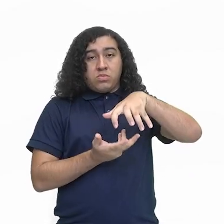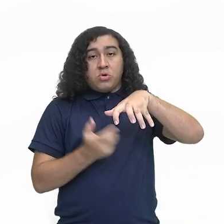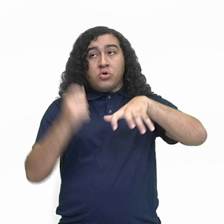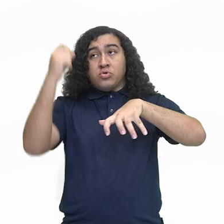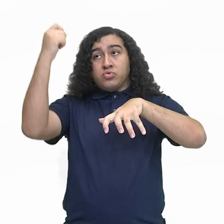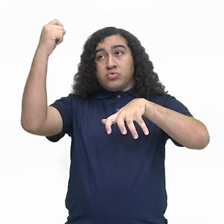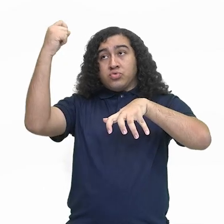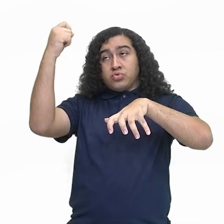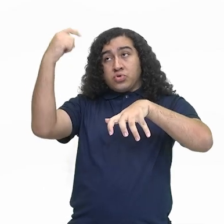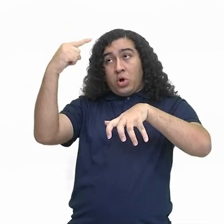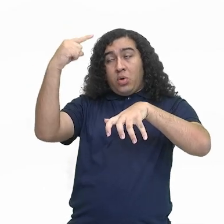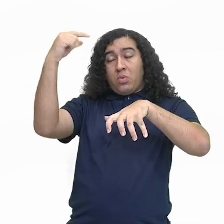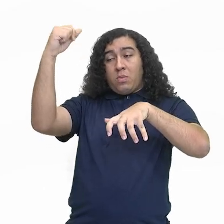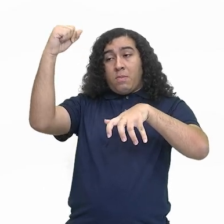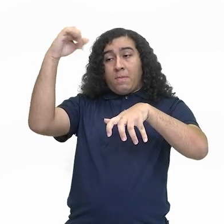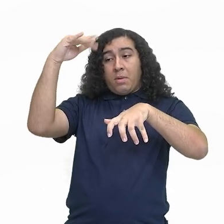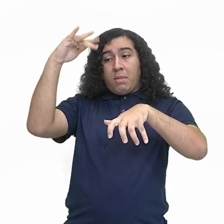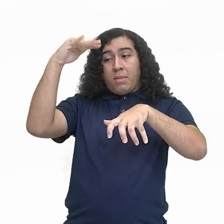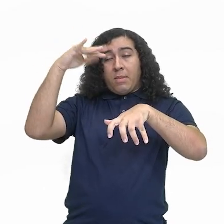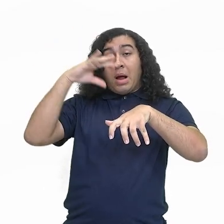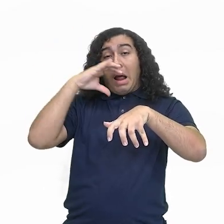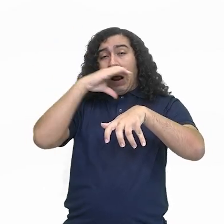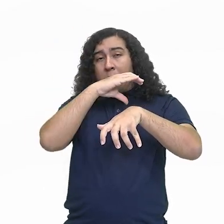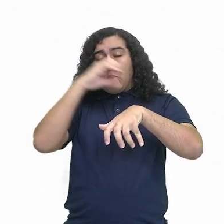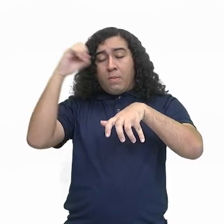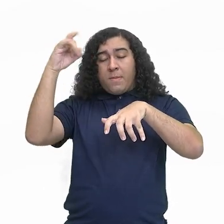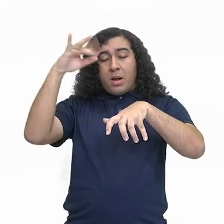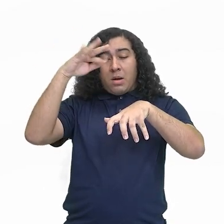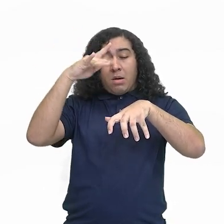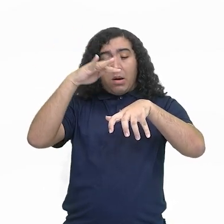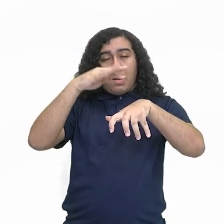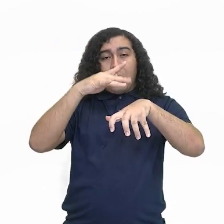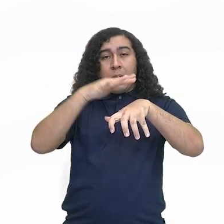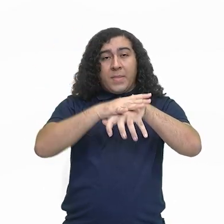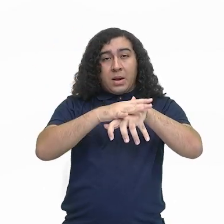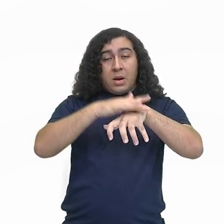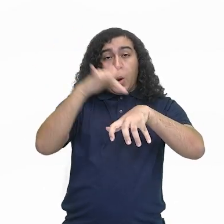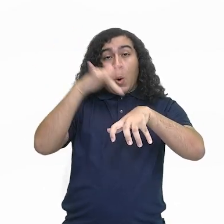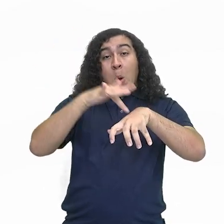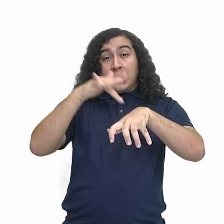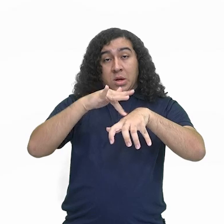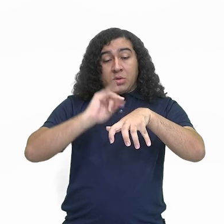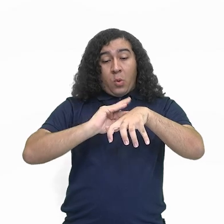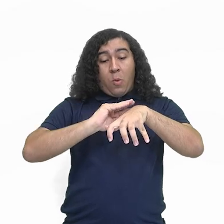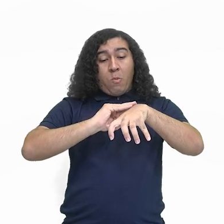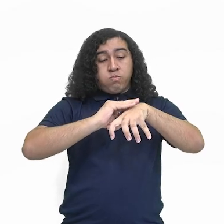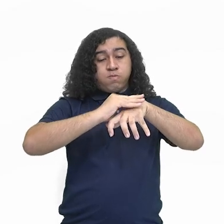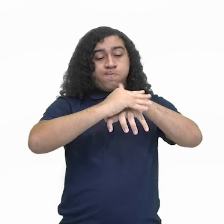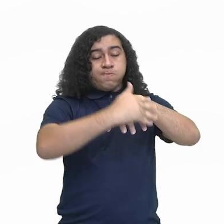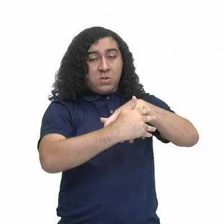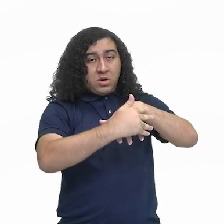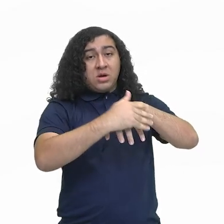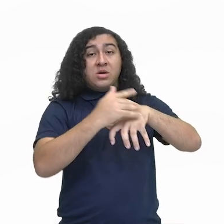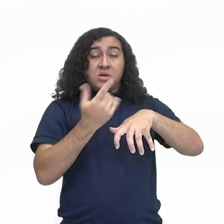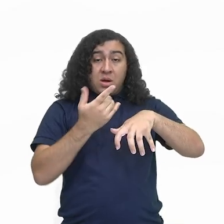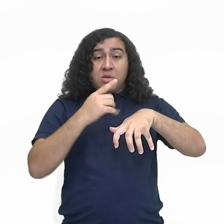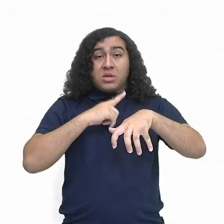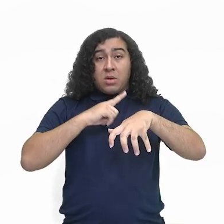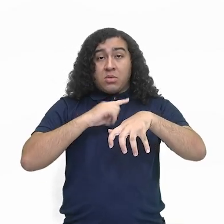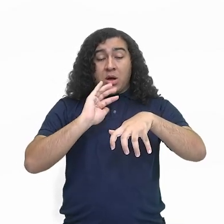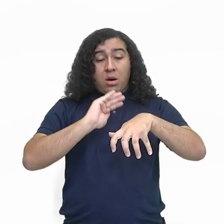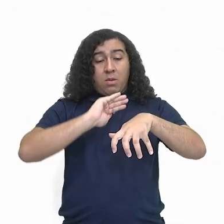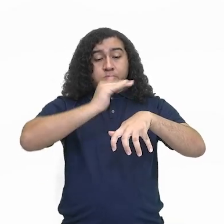aqui até a superfície terrestre, nós teríamos ali cada uma das camadas